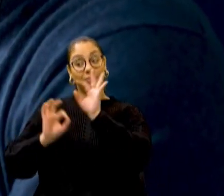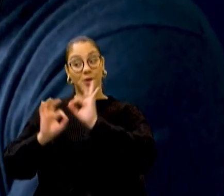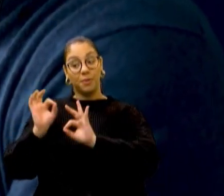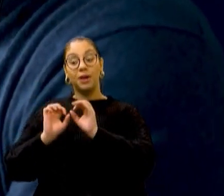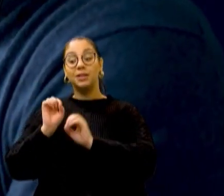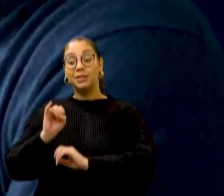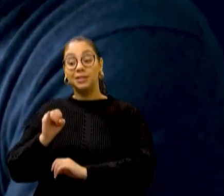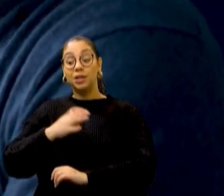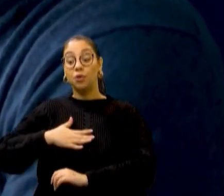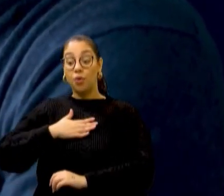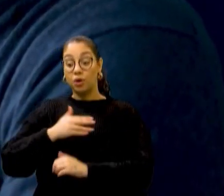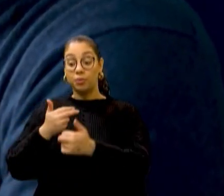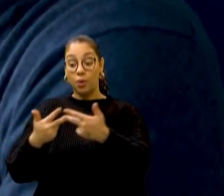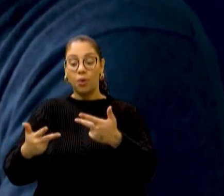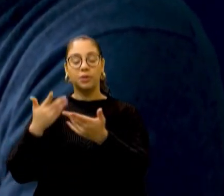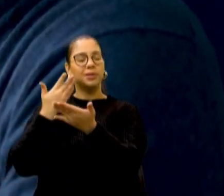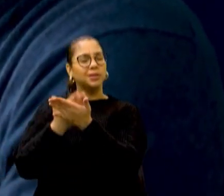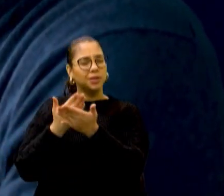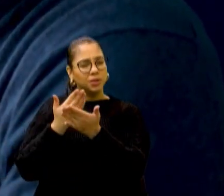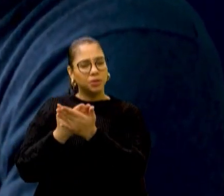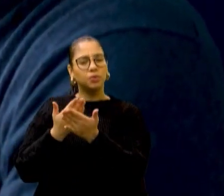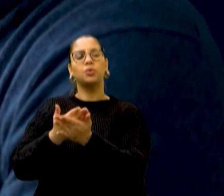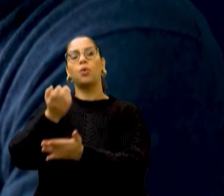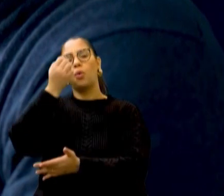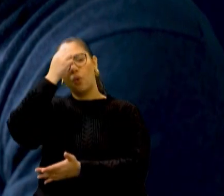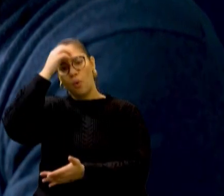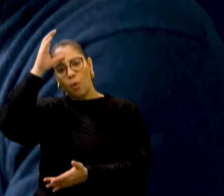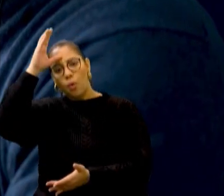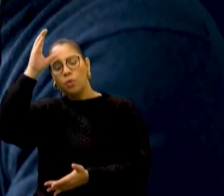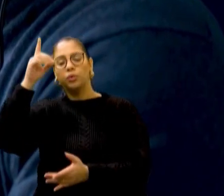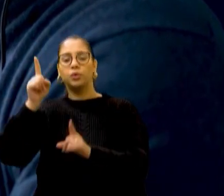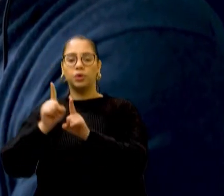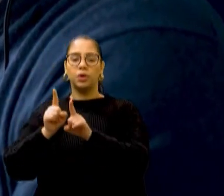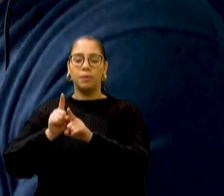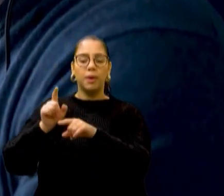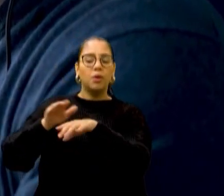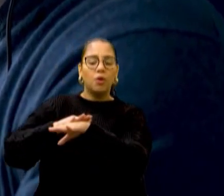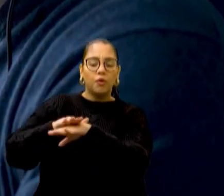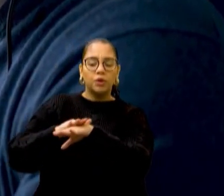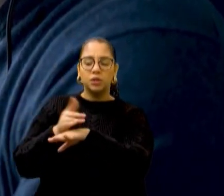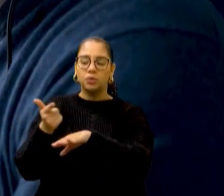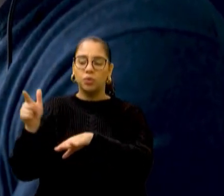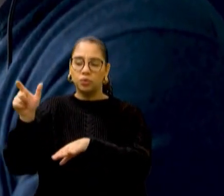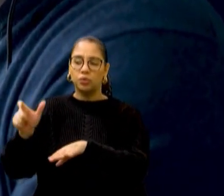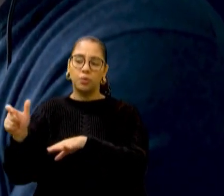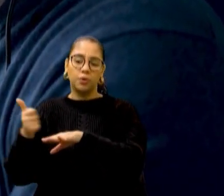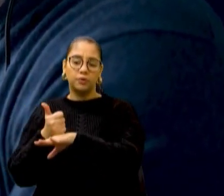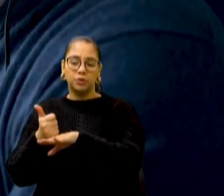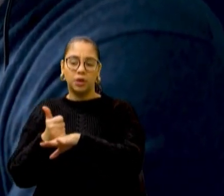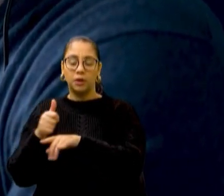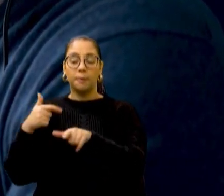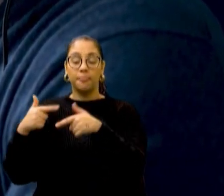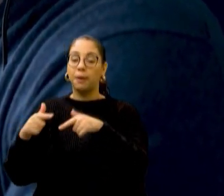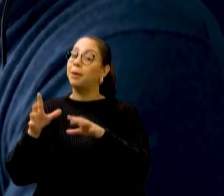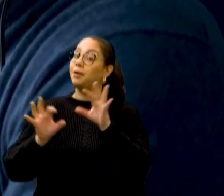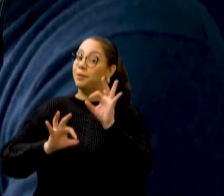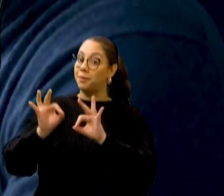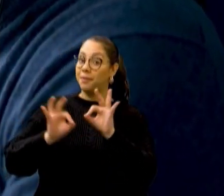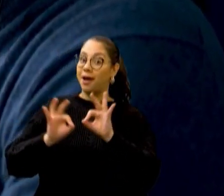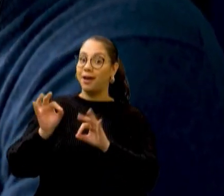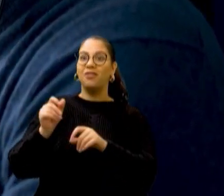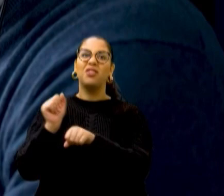oportunidade se você gosta de algo busca estudar busca e conhecimento busca conversar com o par com um colega de trabalho